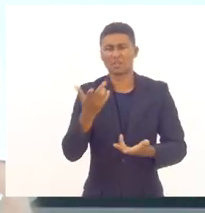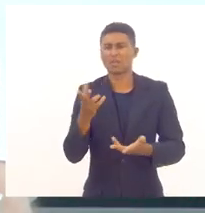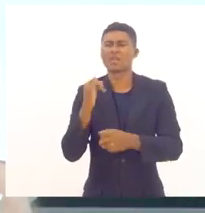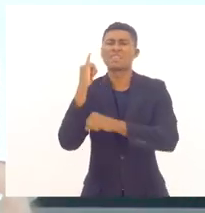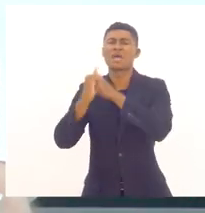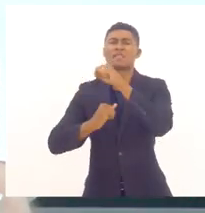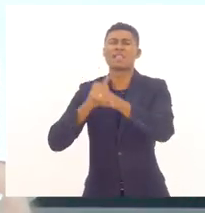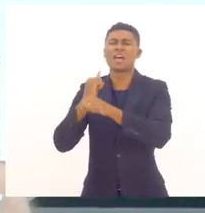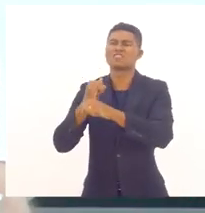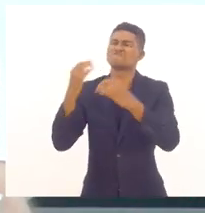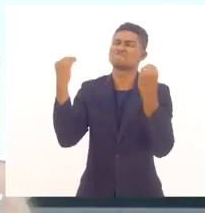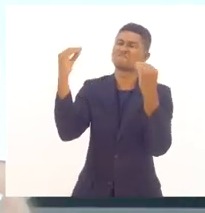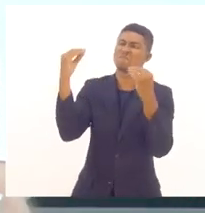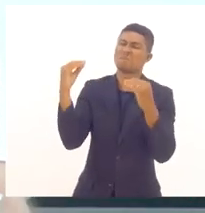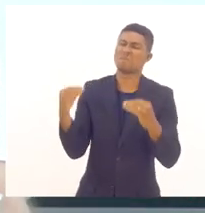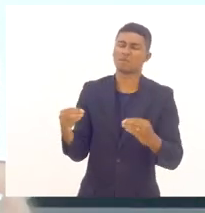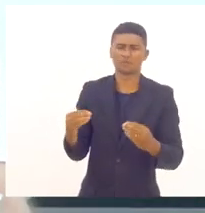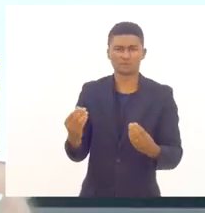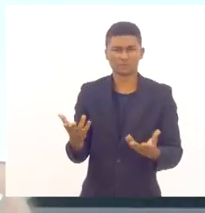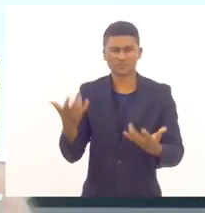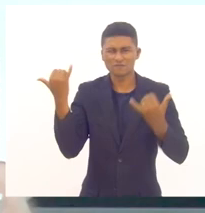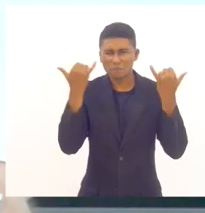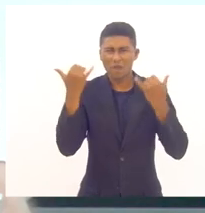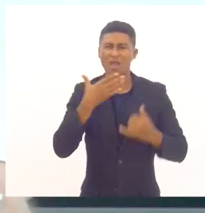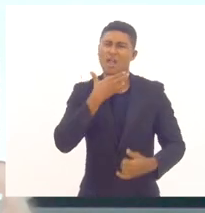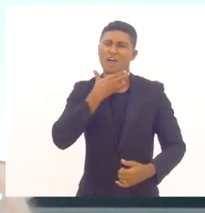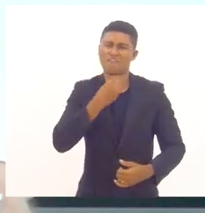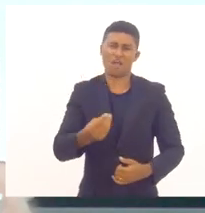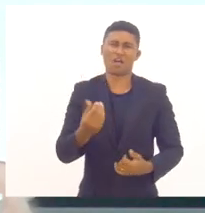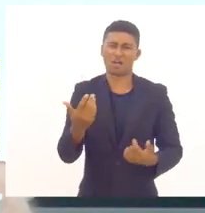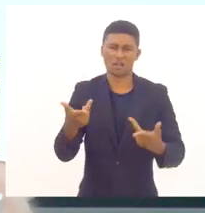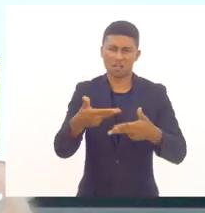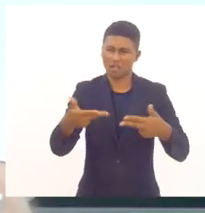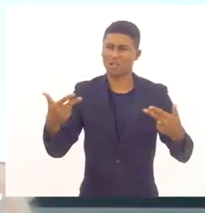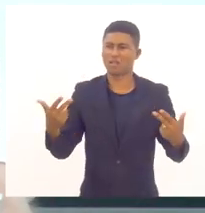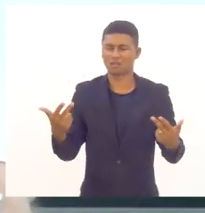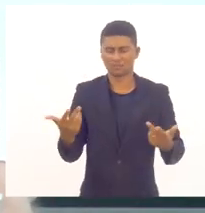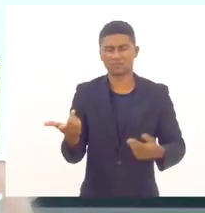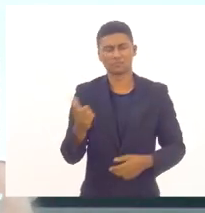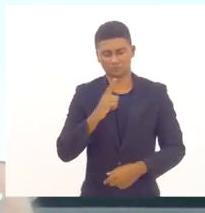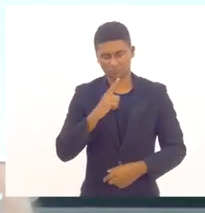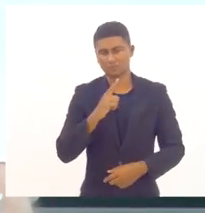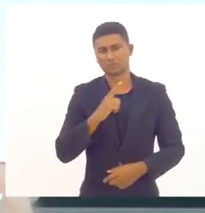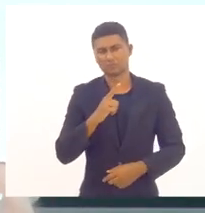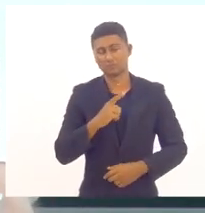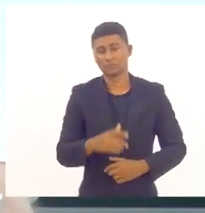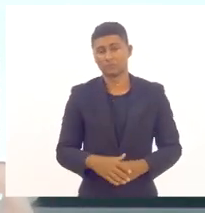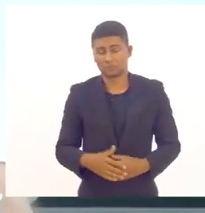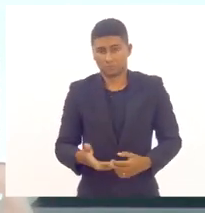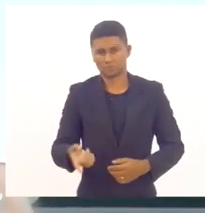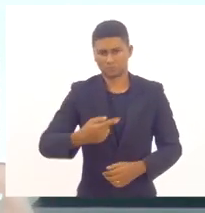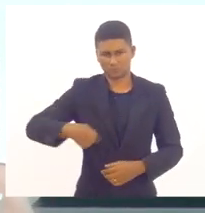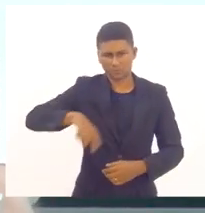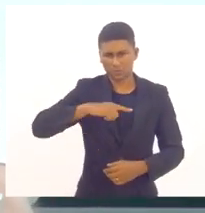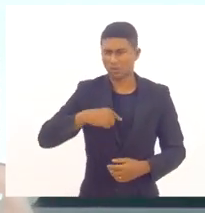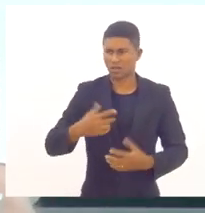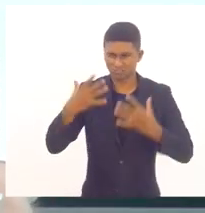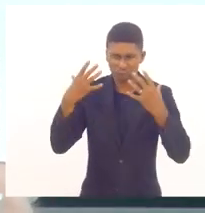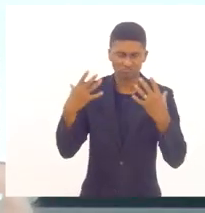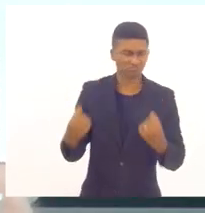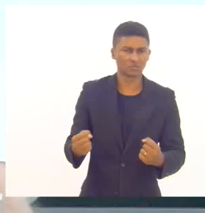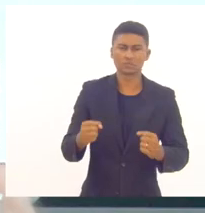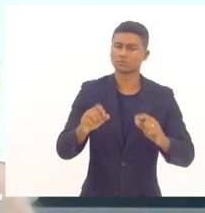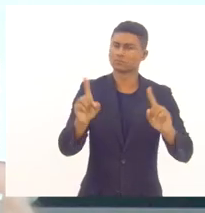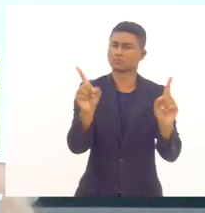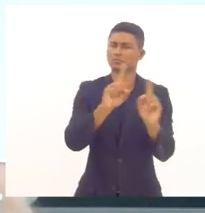O que mais tem na internet hoje é fake news, de várias formas, de vários formatos, e nós não vamos admitir que